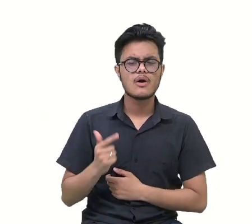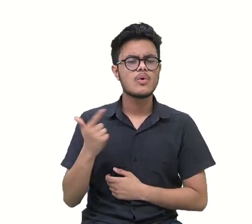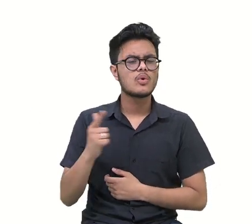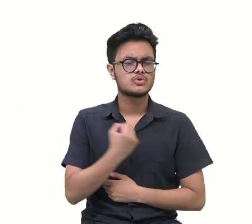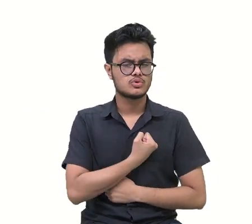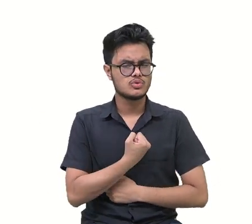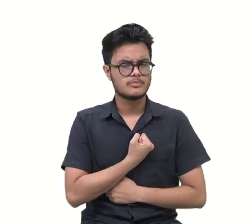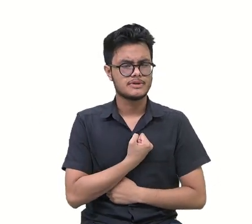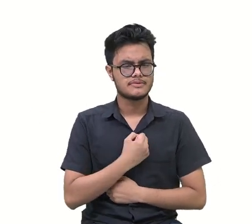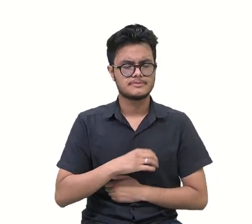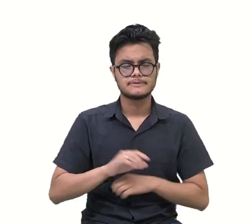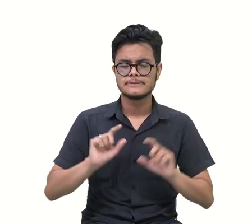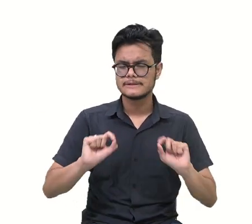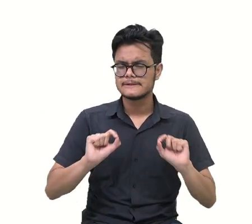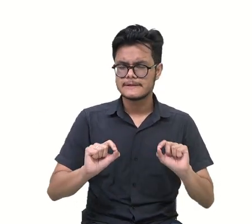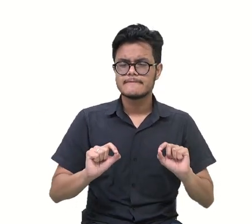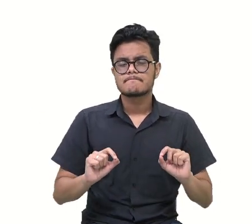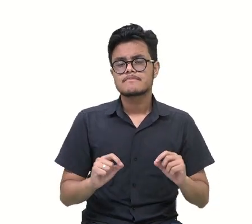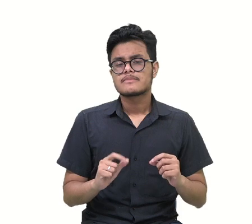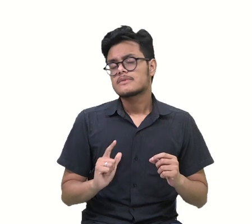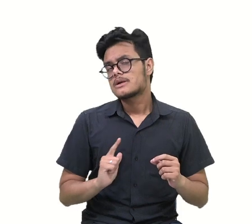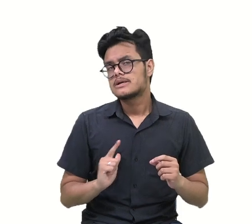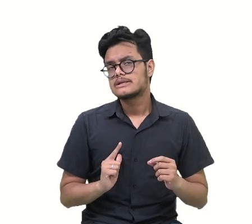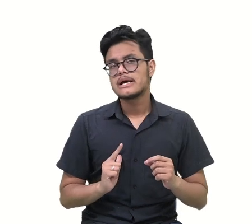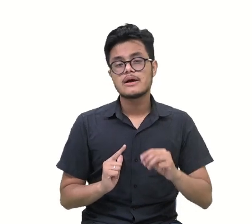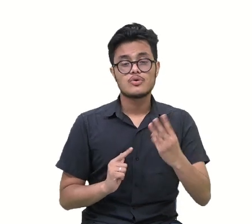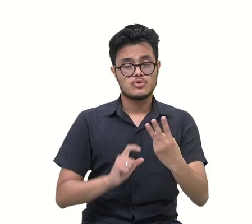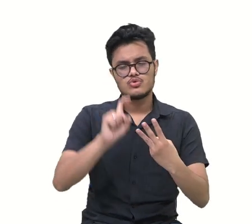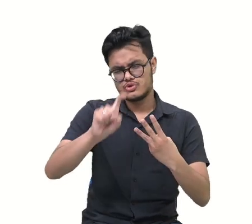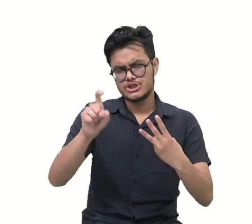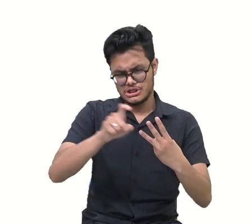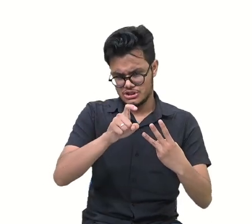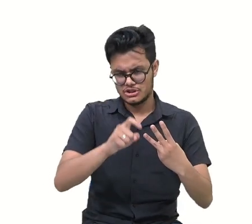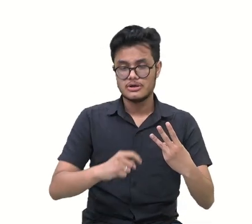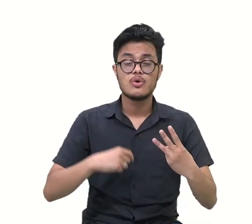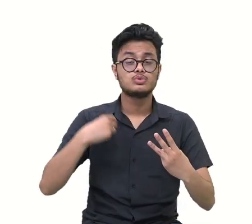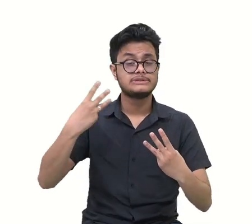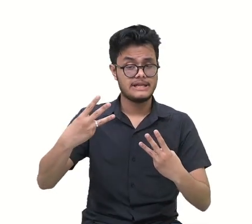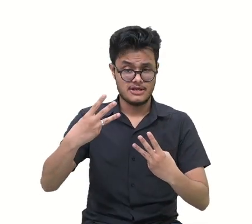sequência. Vamos colocar aqui na forma sequencial mesmo, ok?